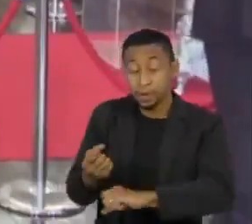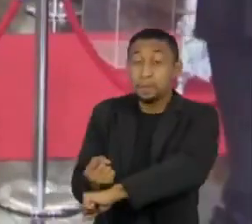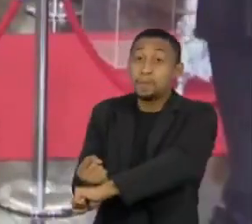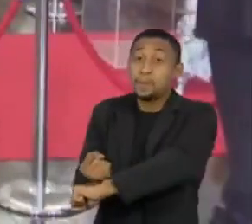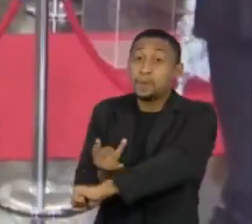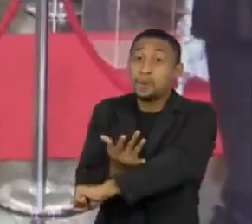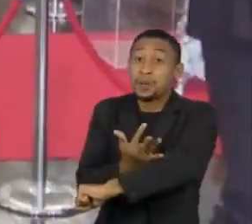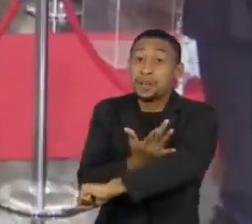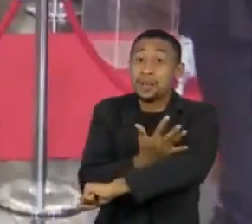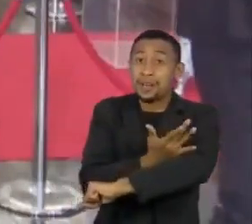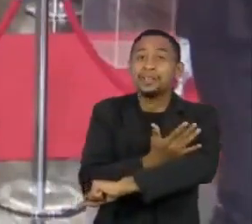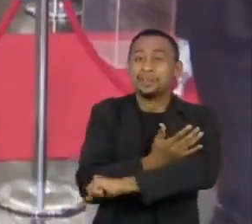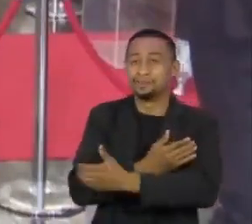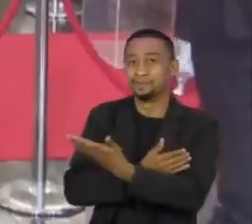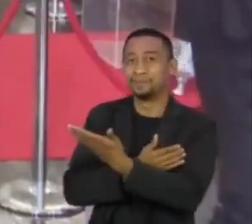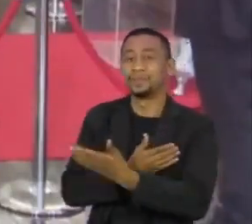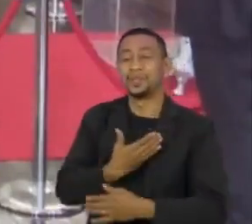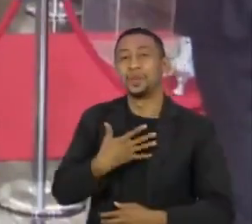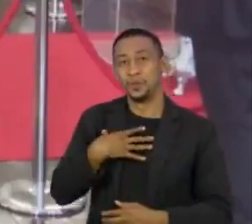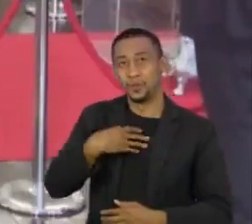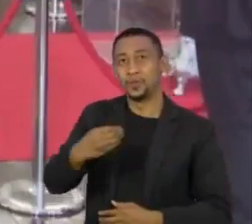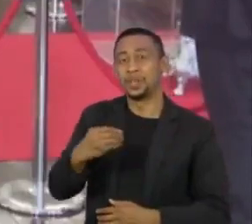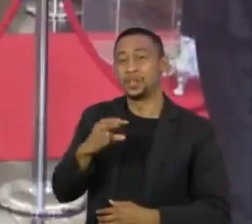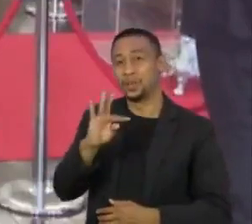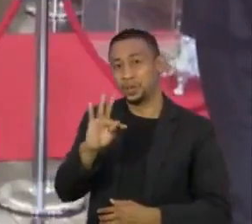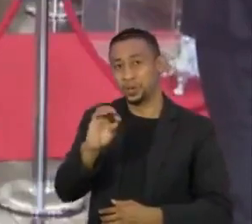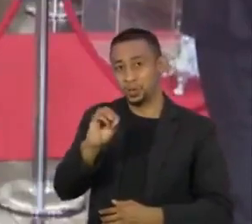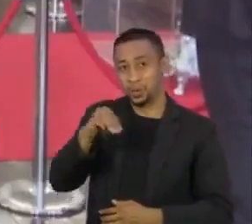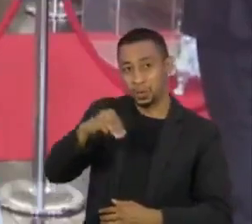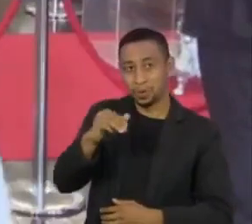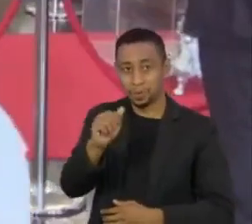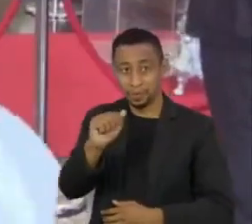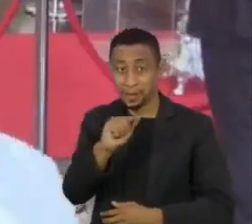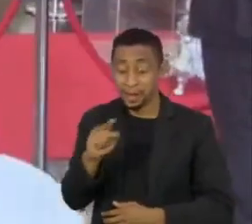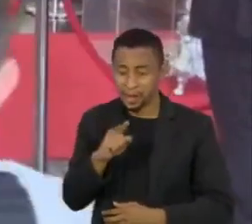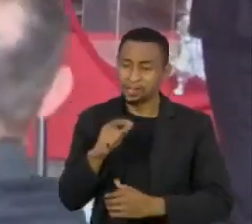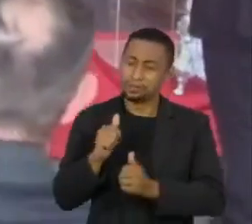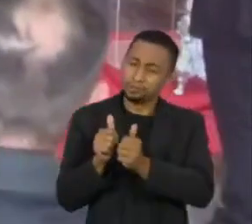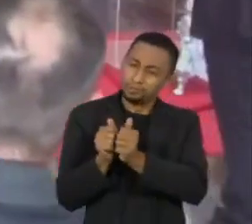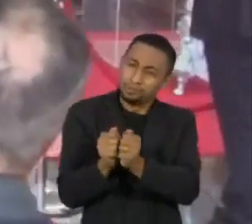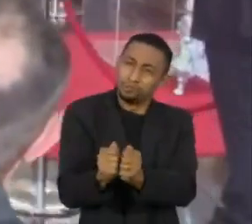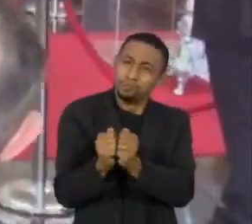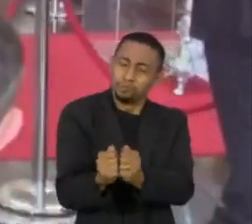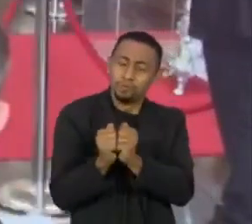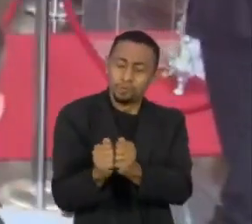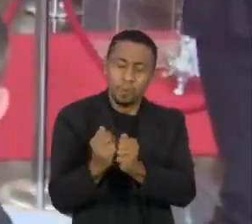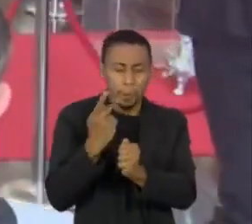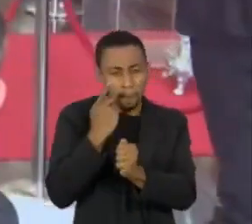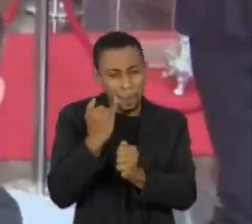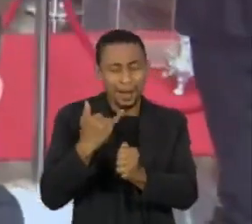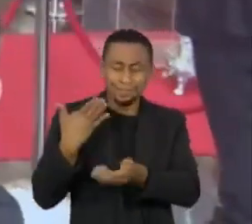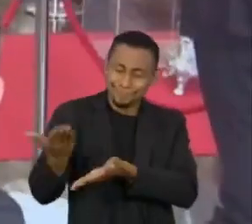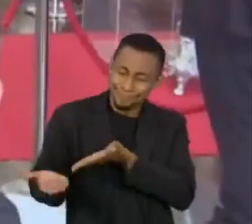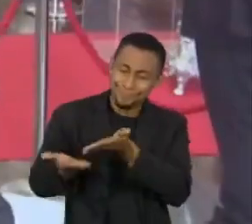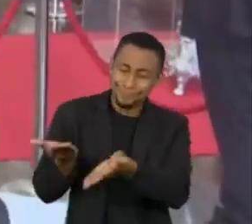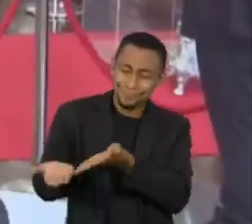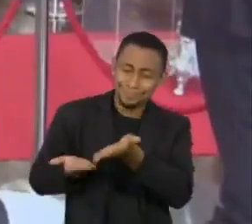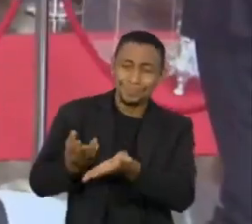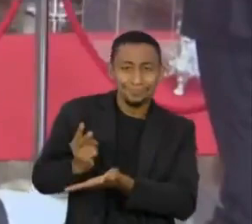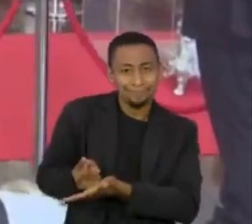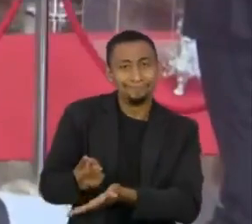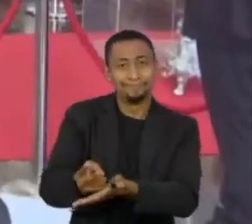o da despedida do filho Tomás, que acompanhou o pai em toda a luta contra a doença.